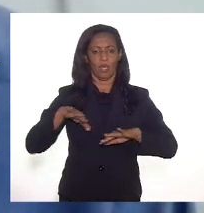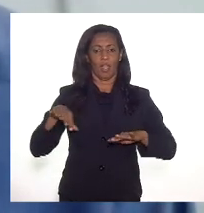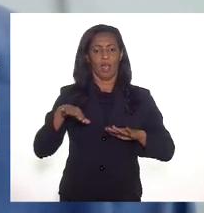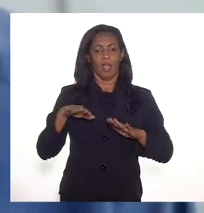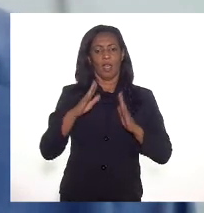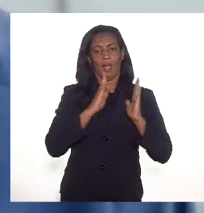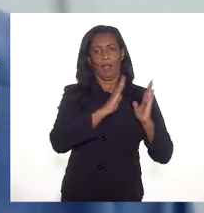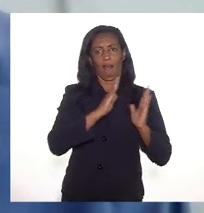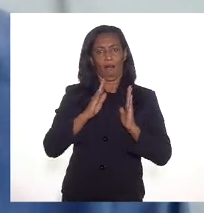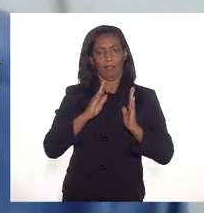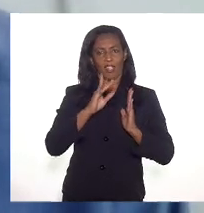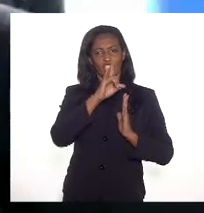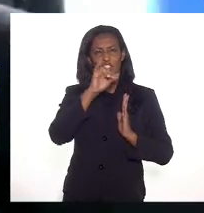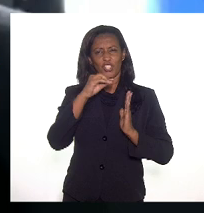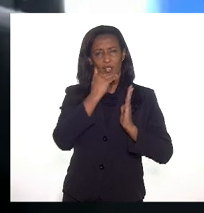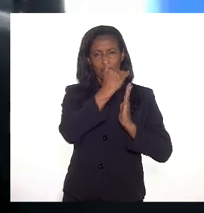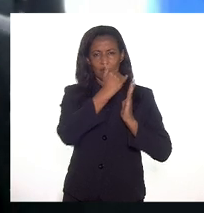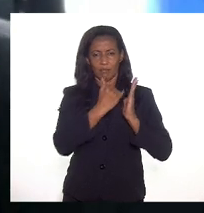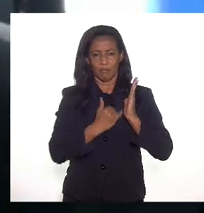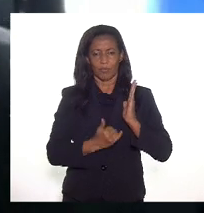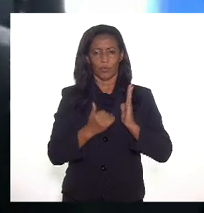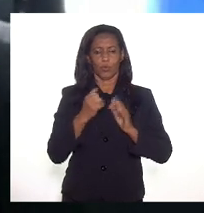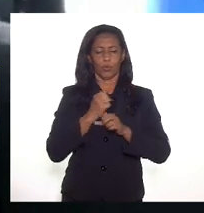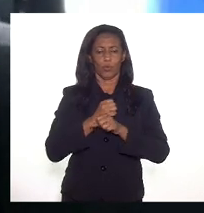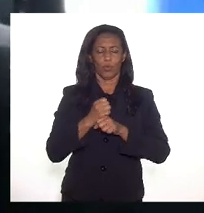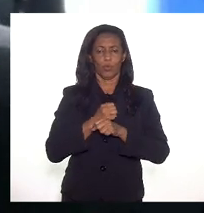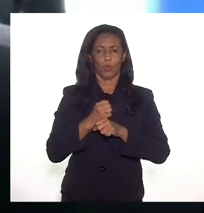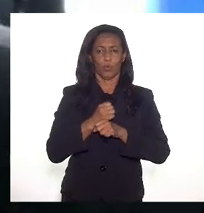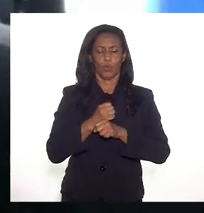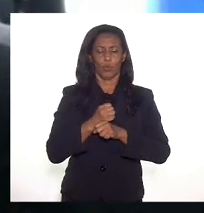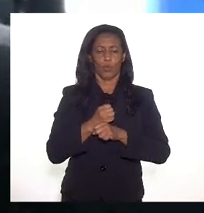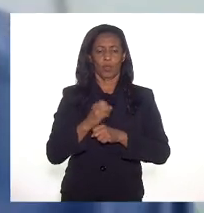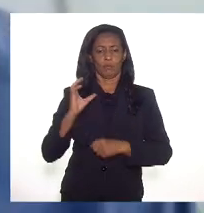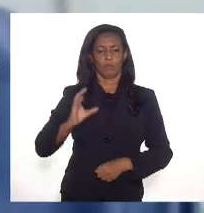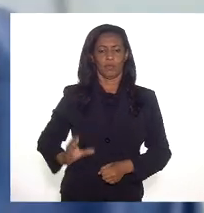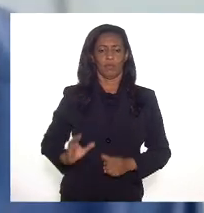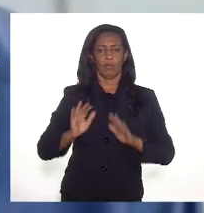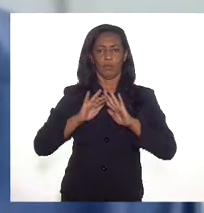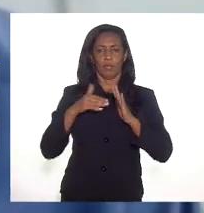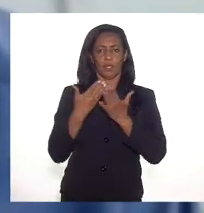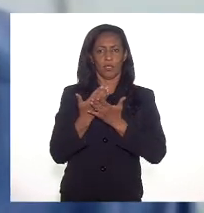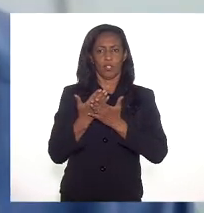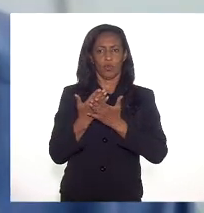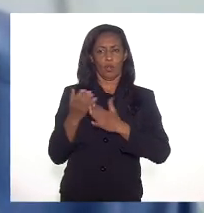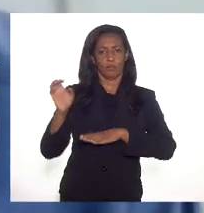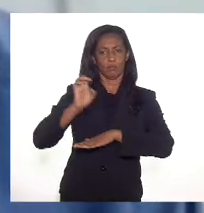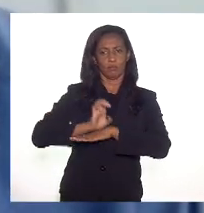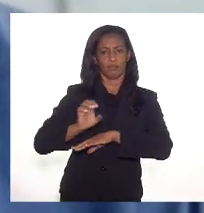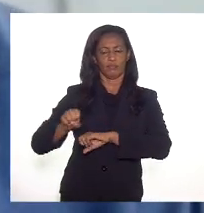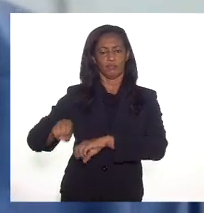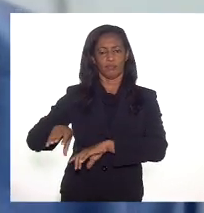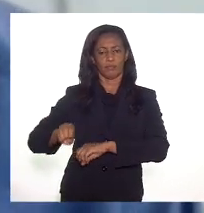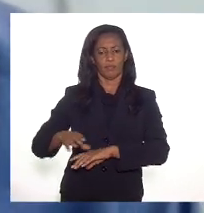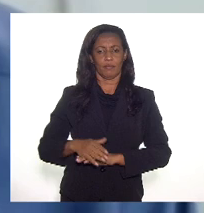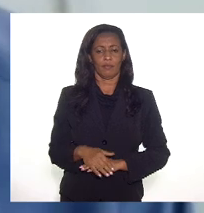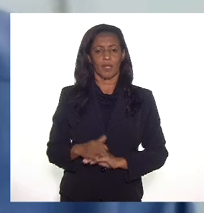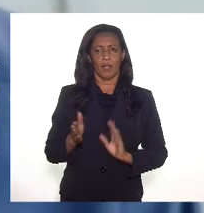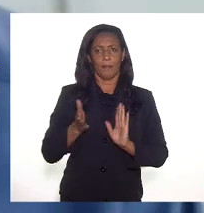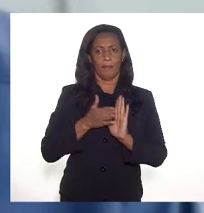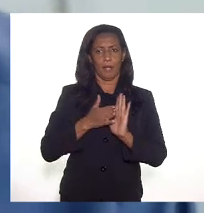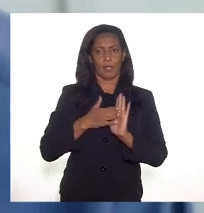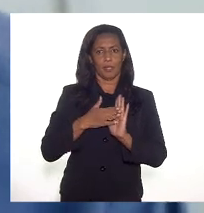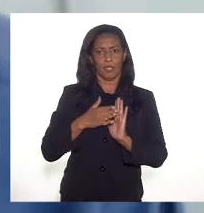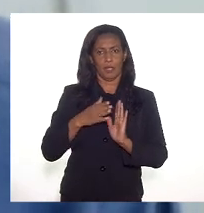calendário letivo no ano civil nas escolas do Sistema Estadual de Ensino. Parecer do